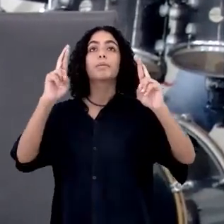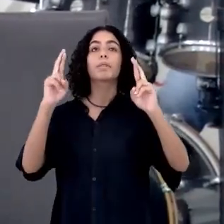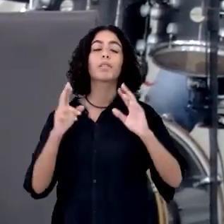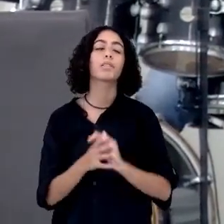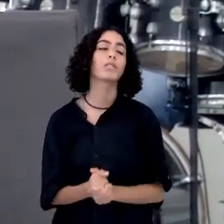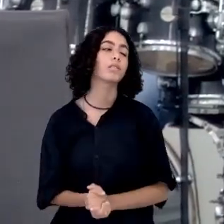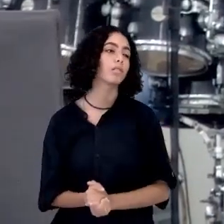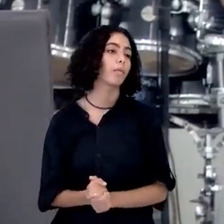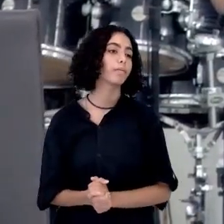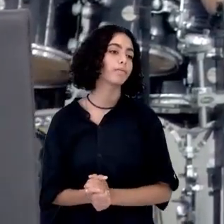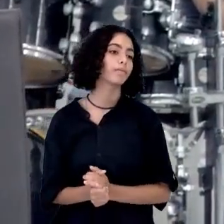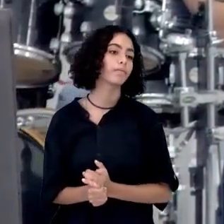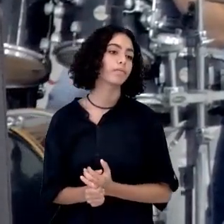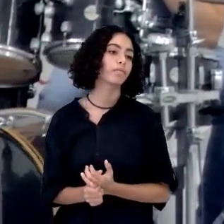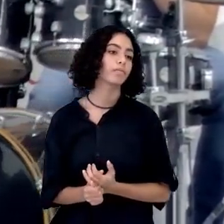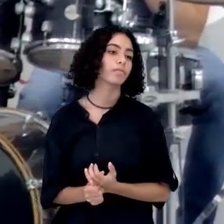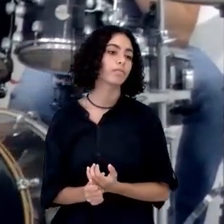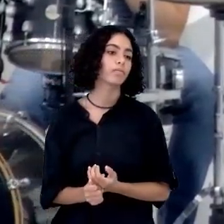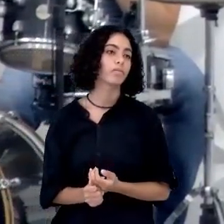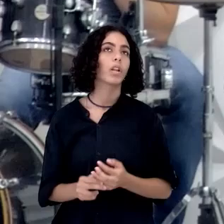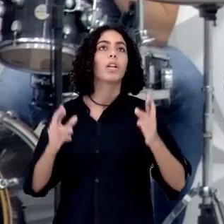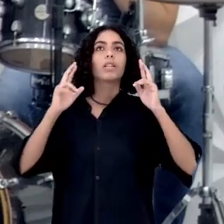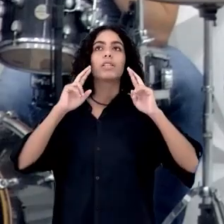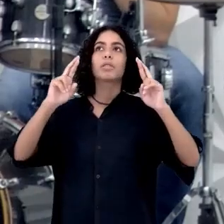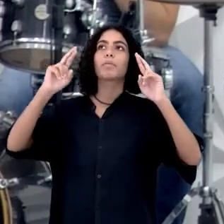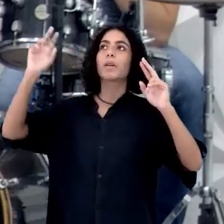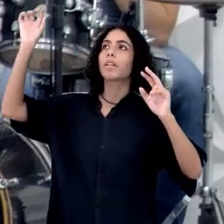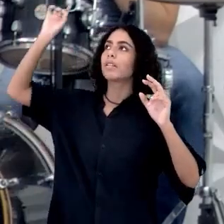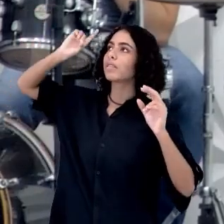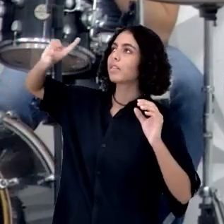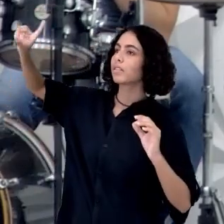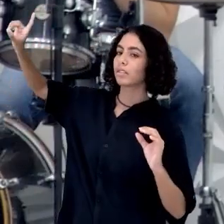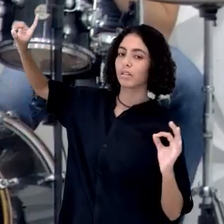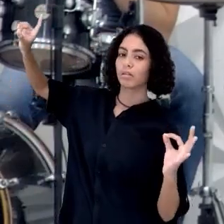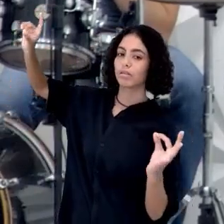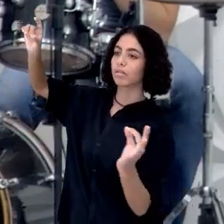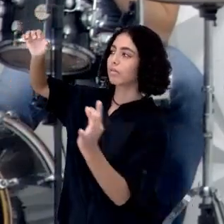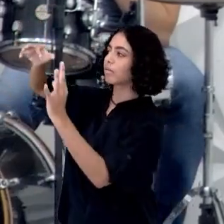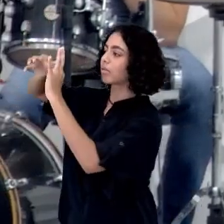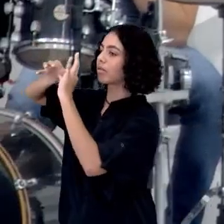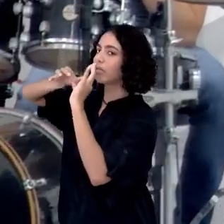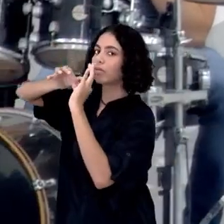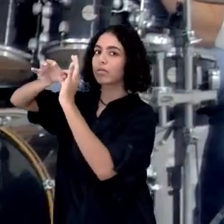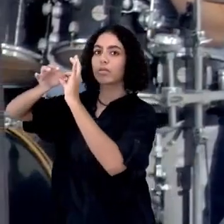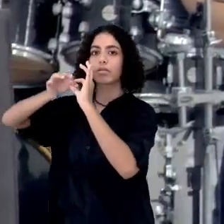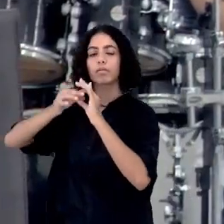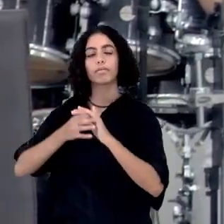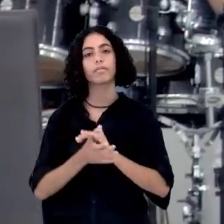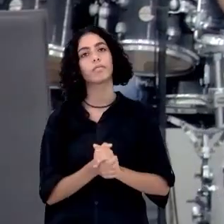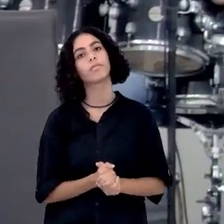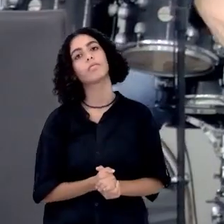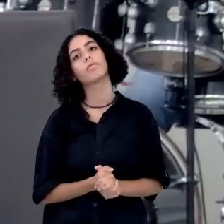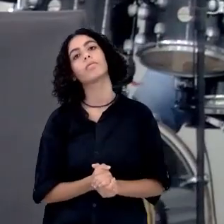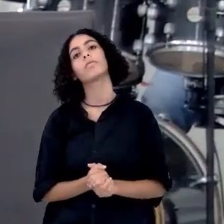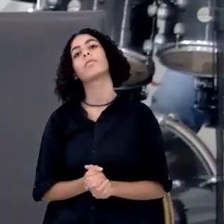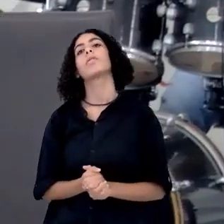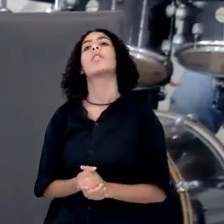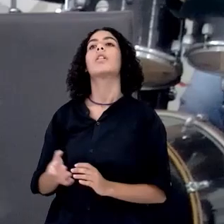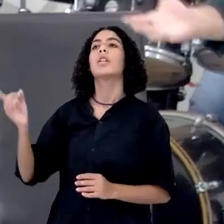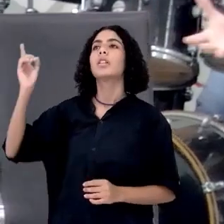do Senhor que foi renovada. O arco-íris, Deus coloca o arco-íris no céu e Ele diz: olha, eu prometo agora que eu não vou